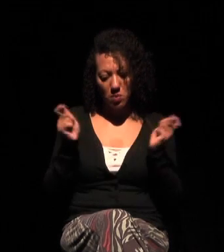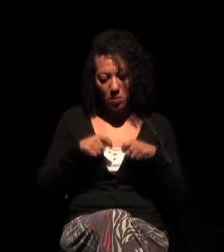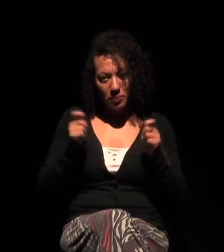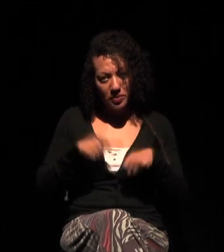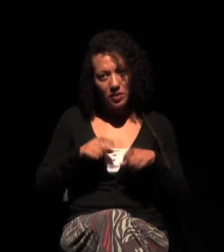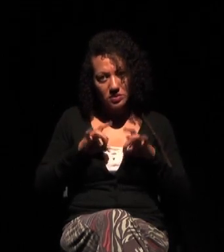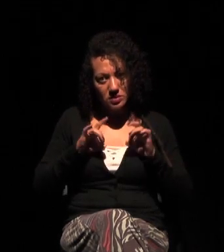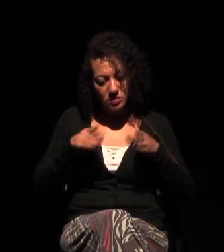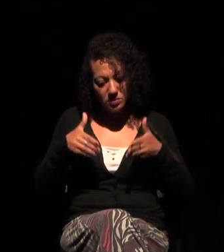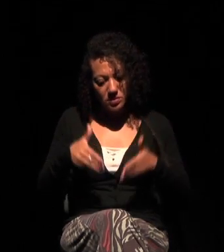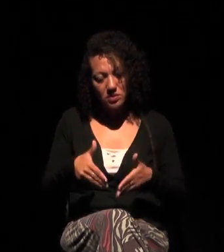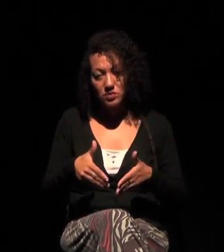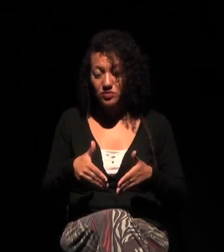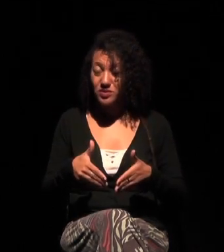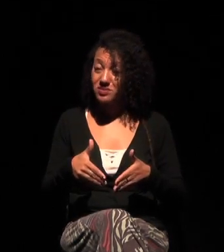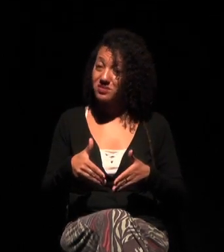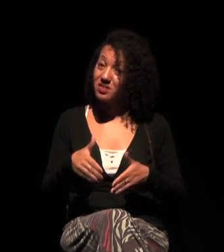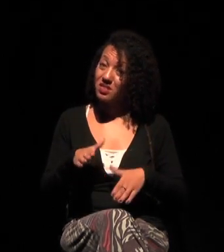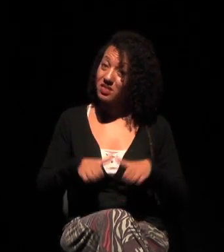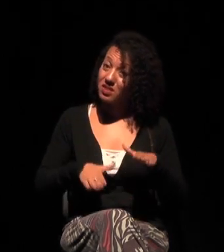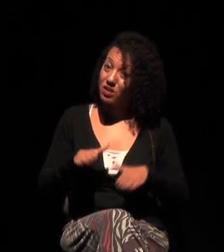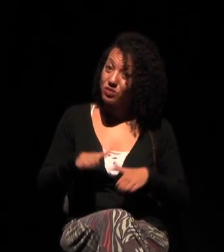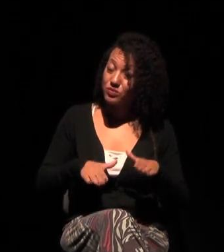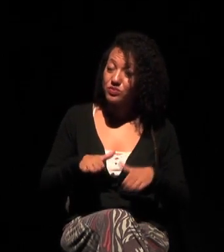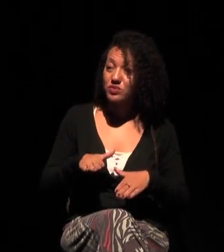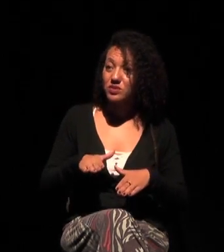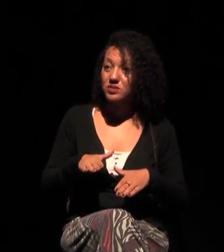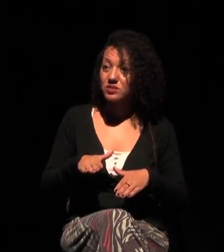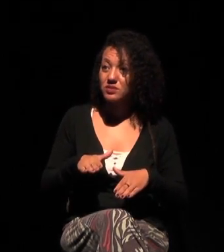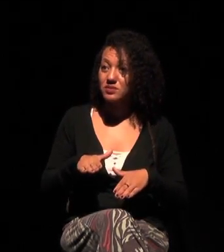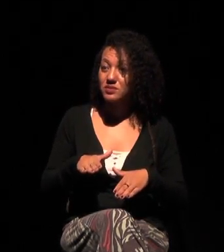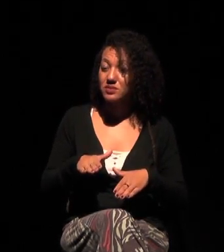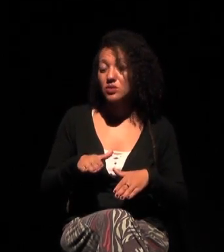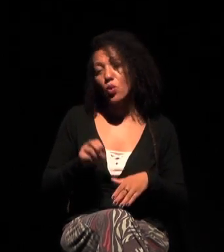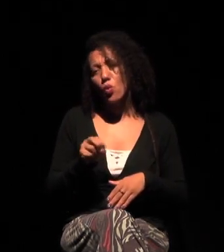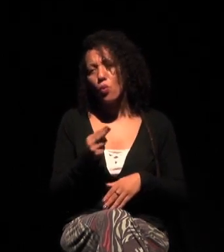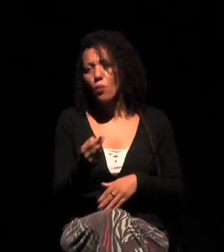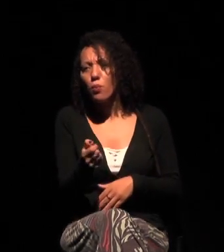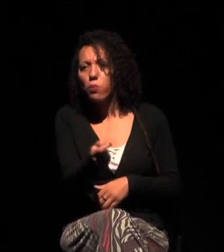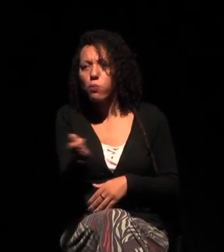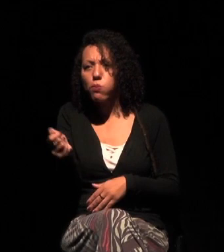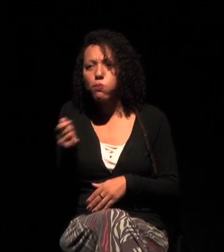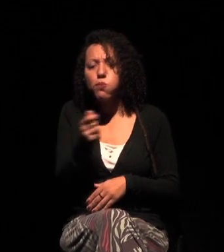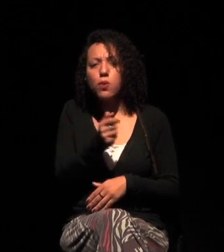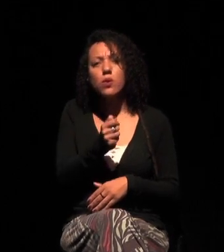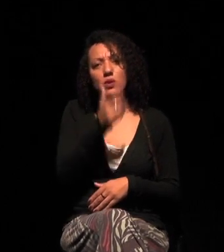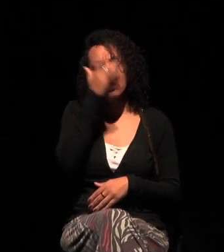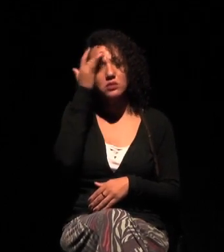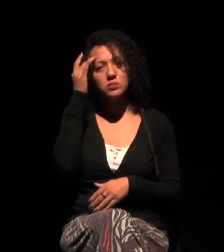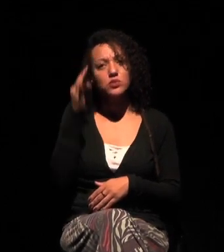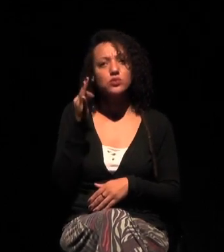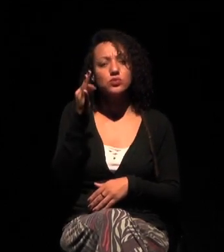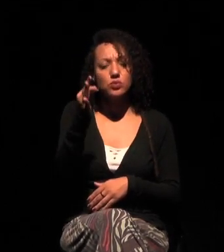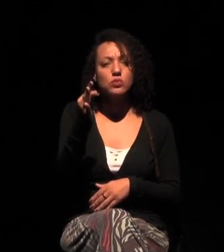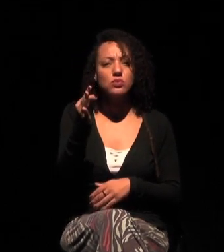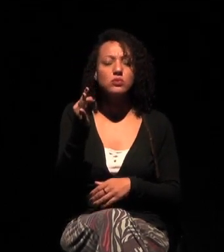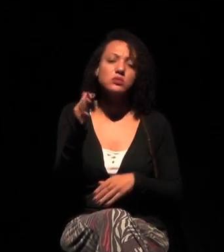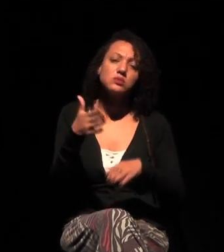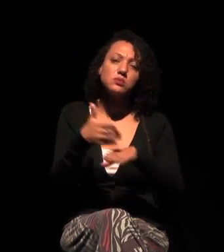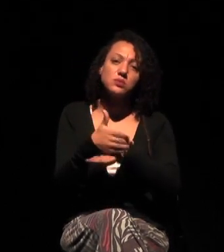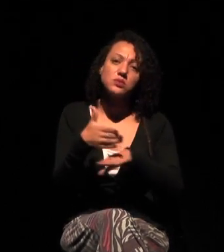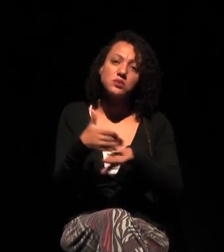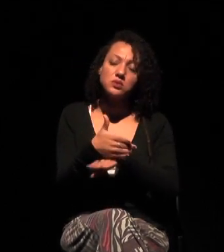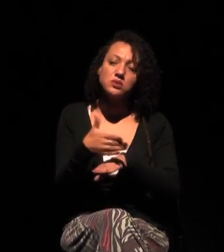vamos provavelmente o melhor vamos muito poucos nos próximas reduções fazer parte de